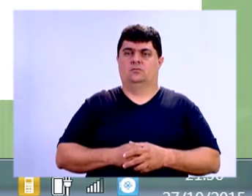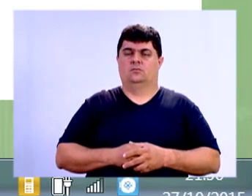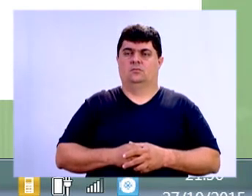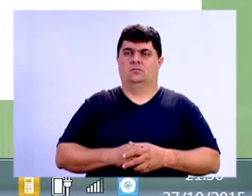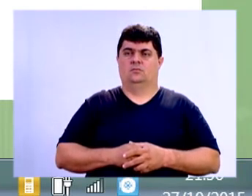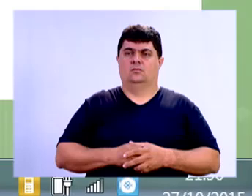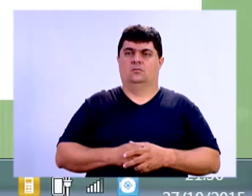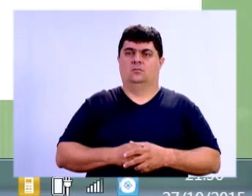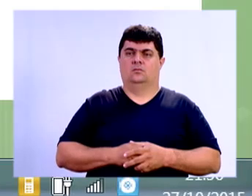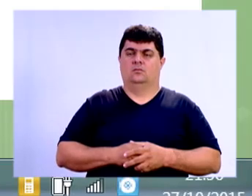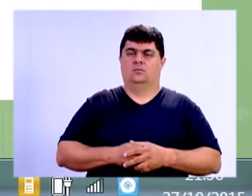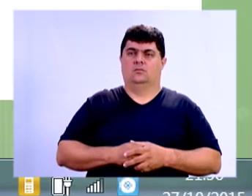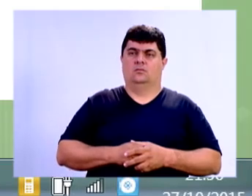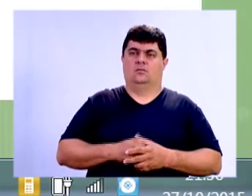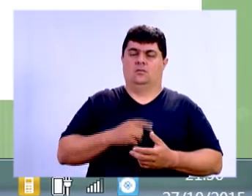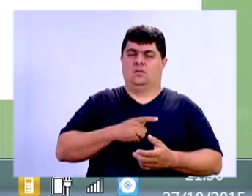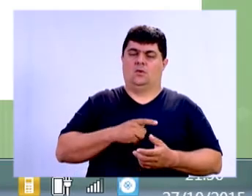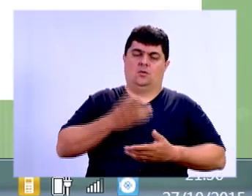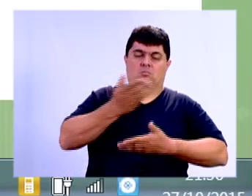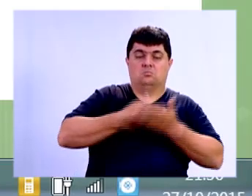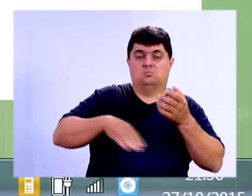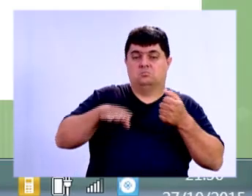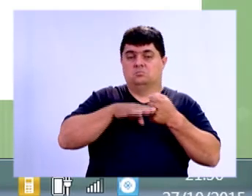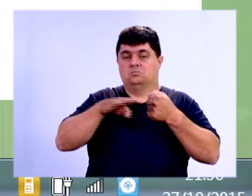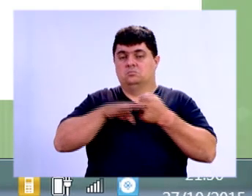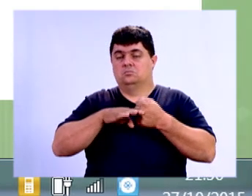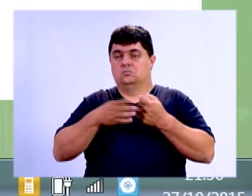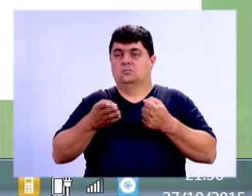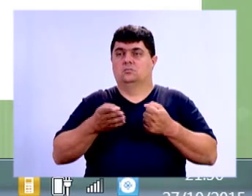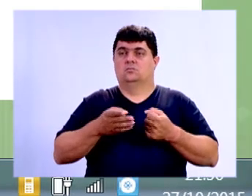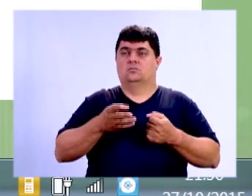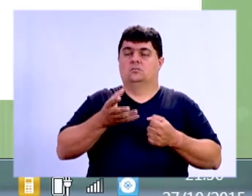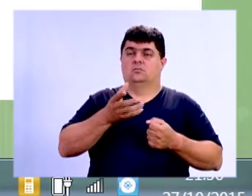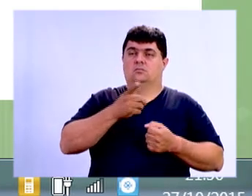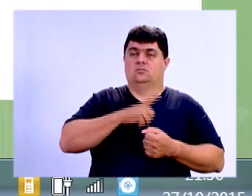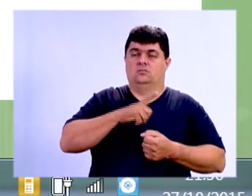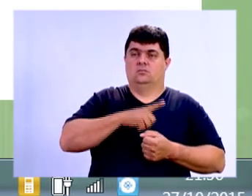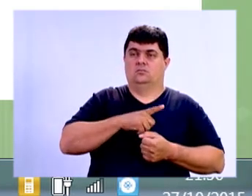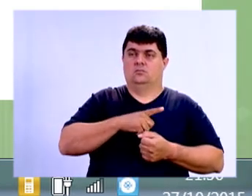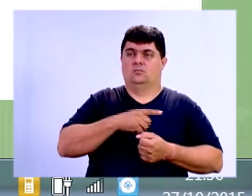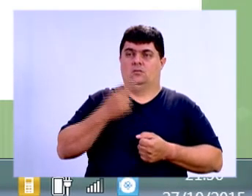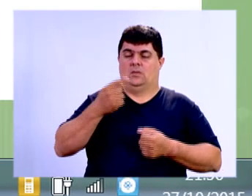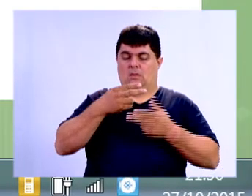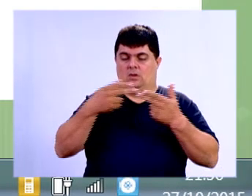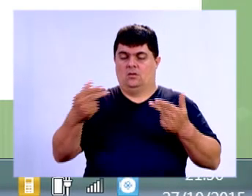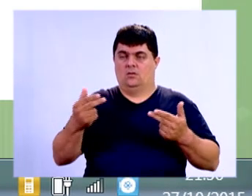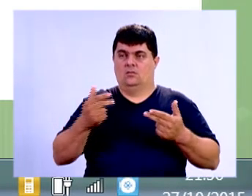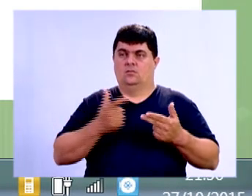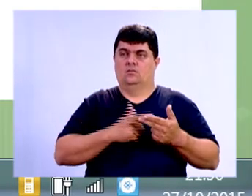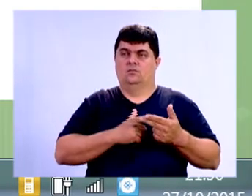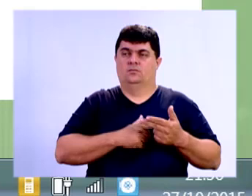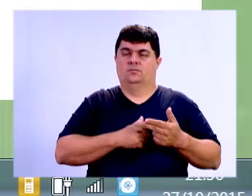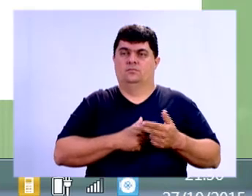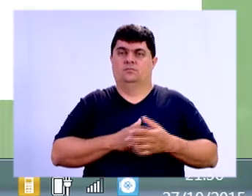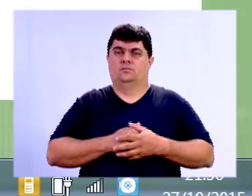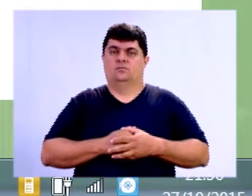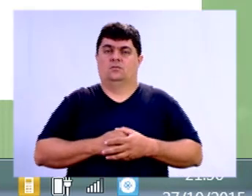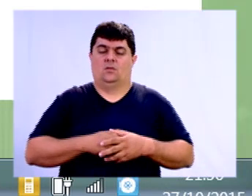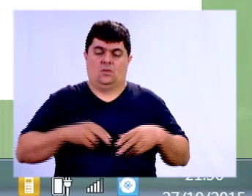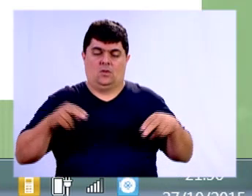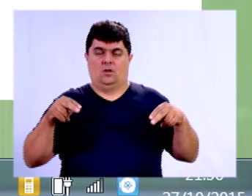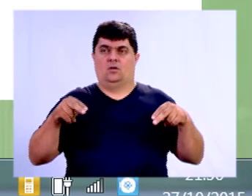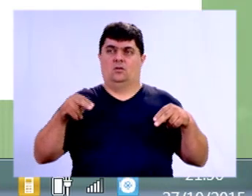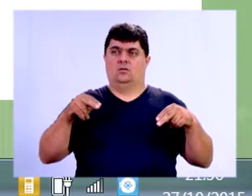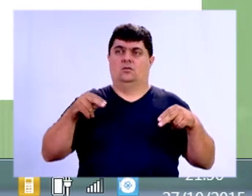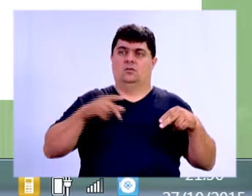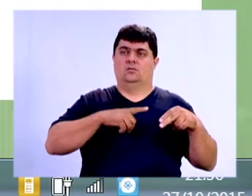Aquela outra é uma classe intermediária. Então eu tinha um objeto aqui, se fosse N para N, eu